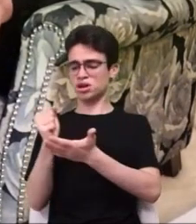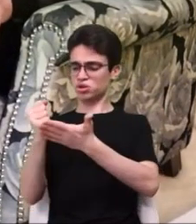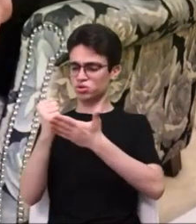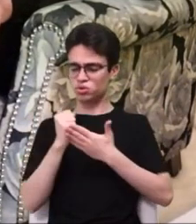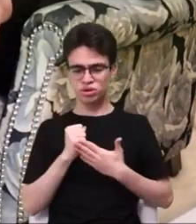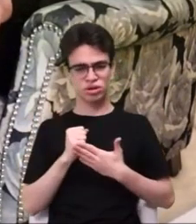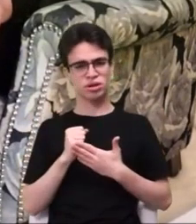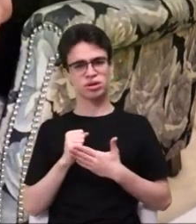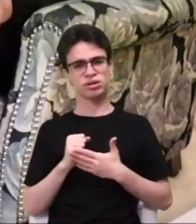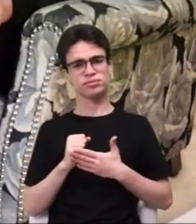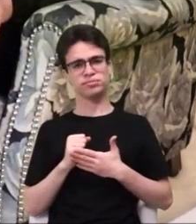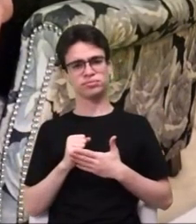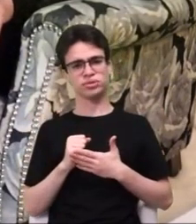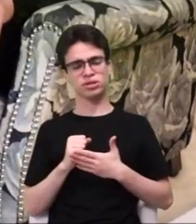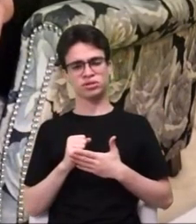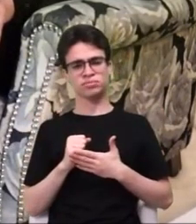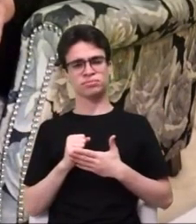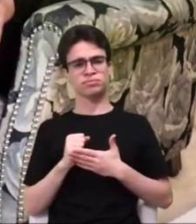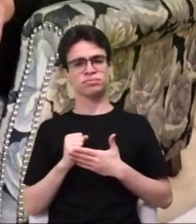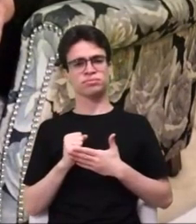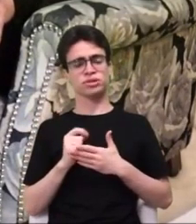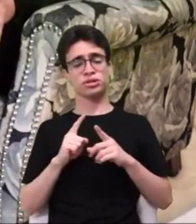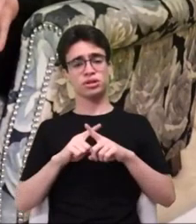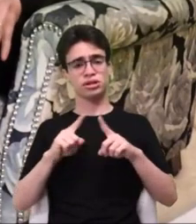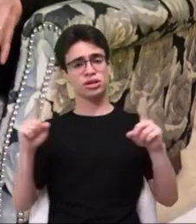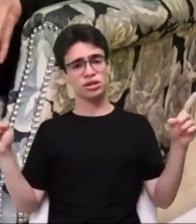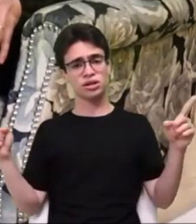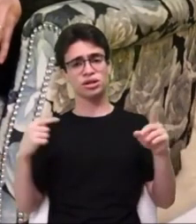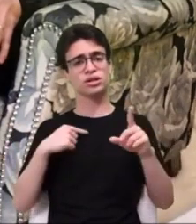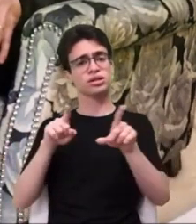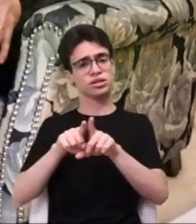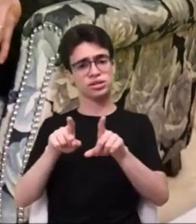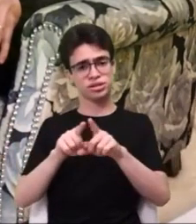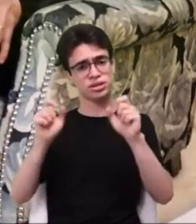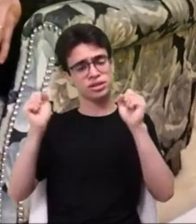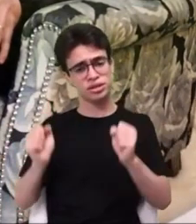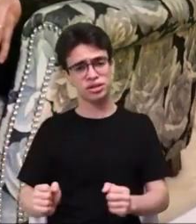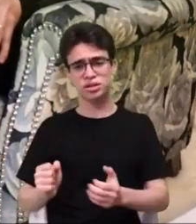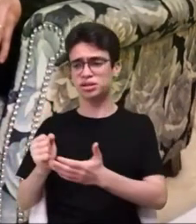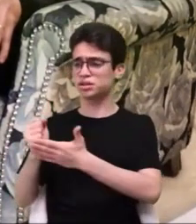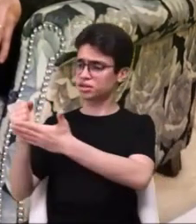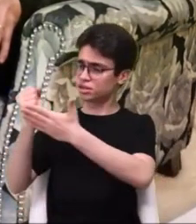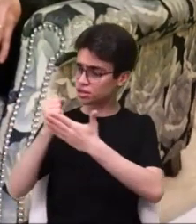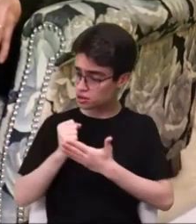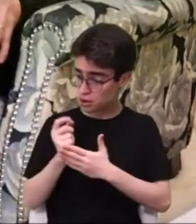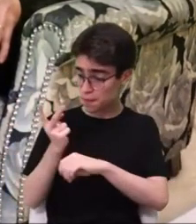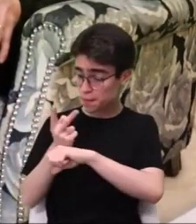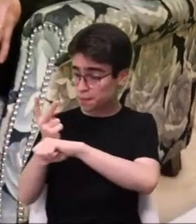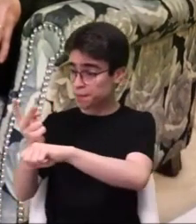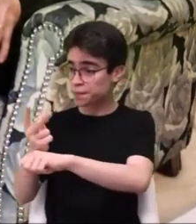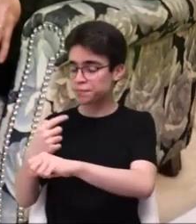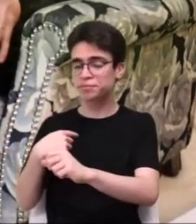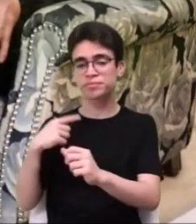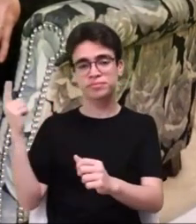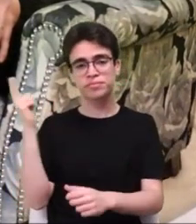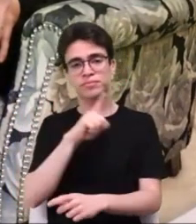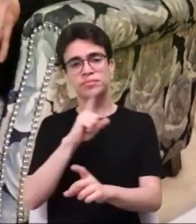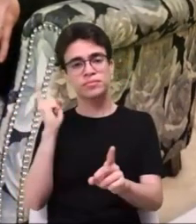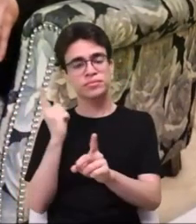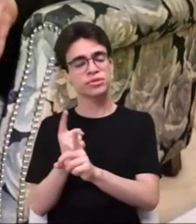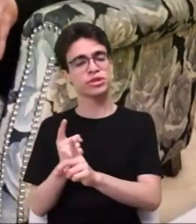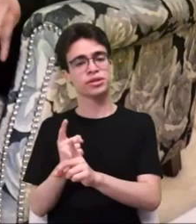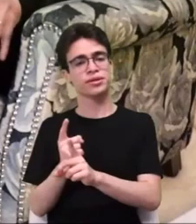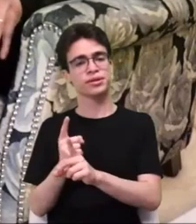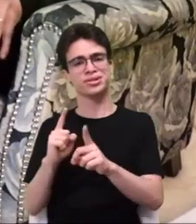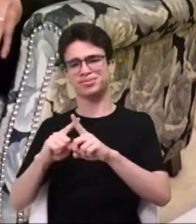ajuda. Mas eu tive a liberdade de buscar por essa ajuda e encontrar ela disponível. Mas